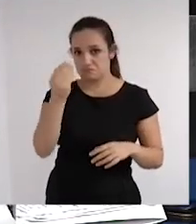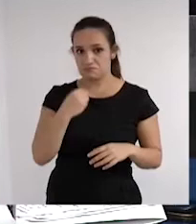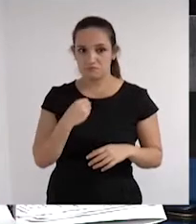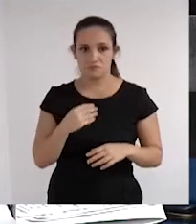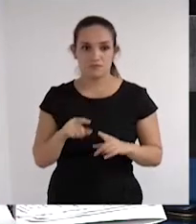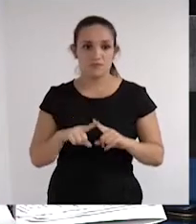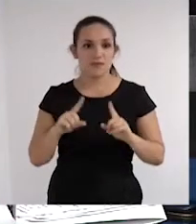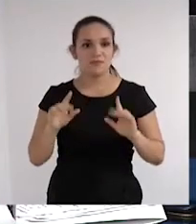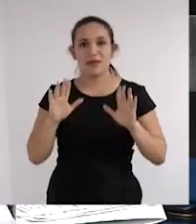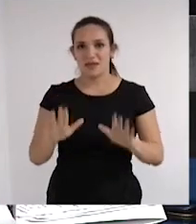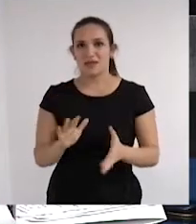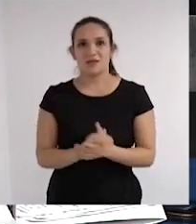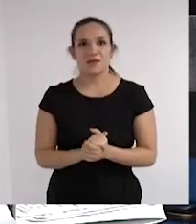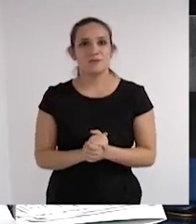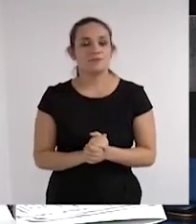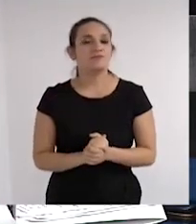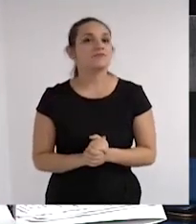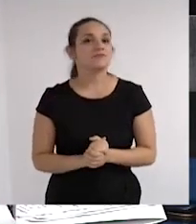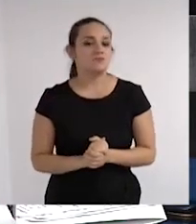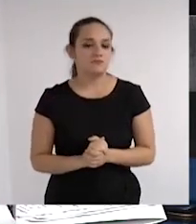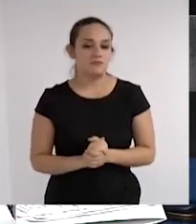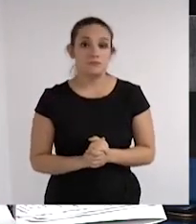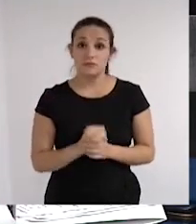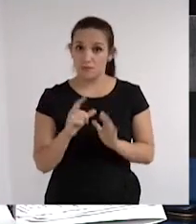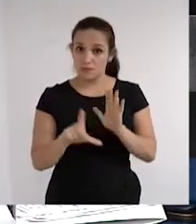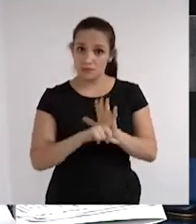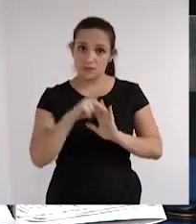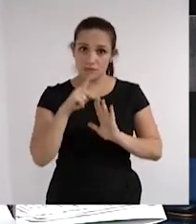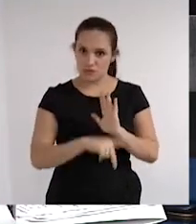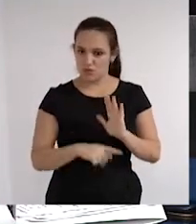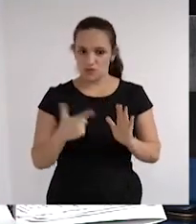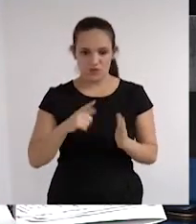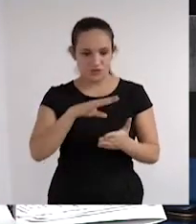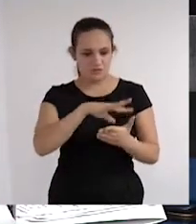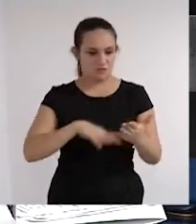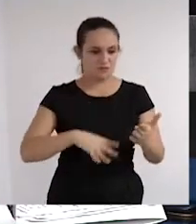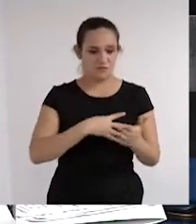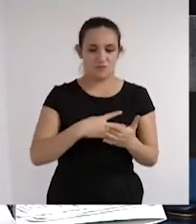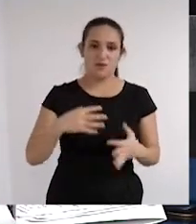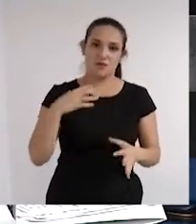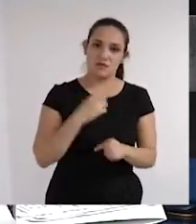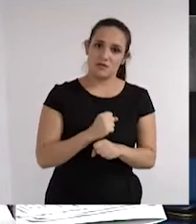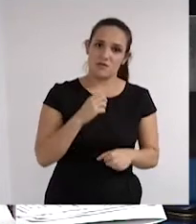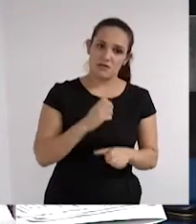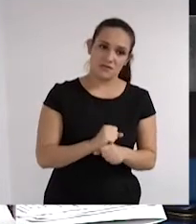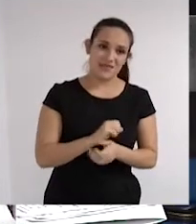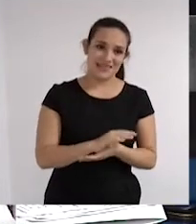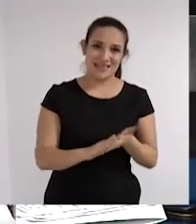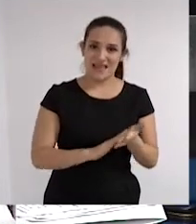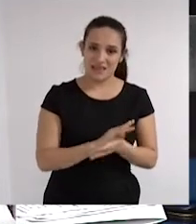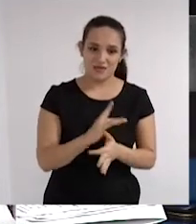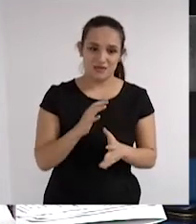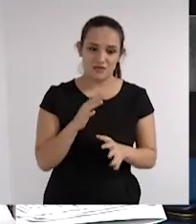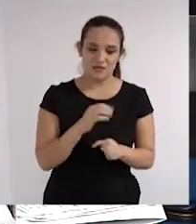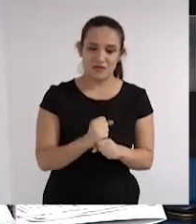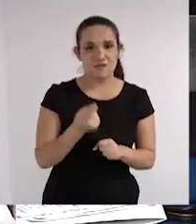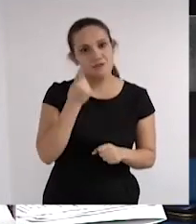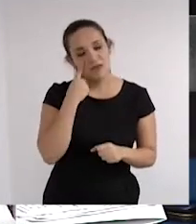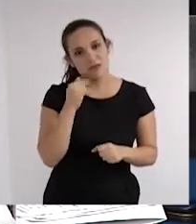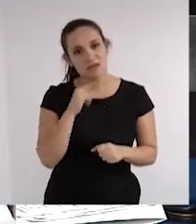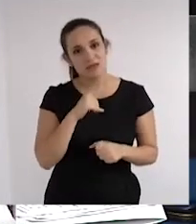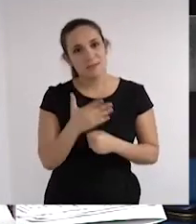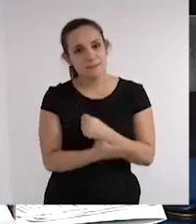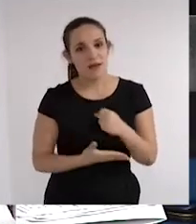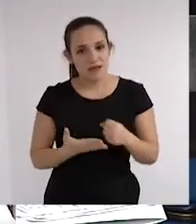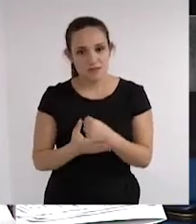qualquer planilha de cálculo, sem nenhum estudo técnico e financeiro, que pudesse dar respaldo e